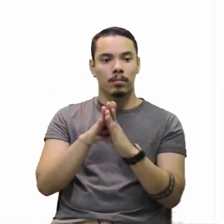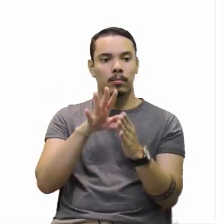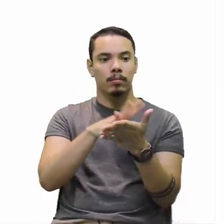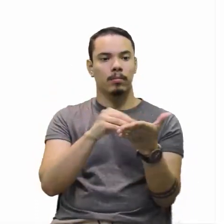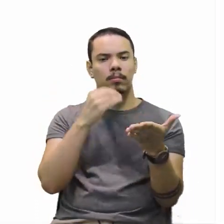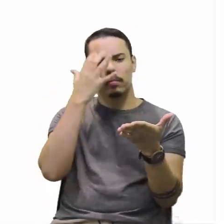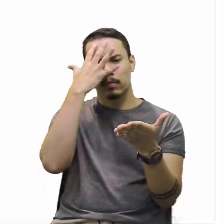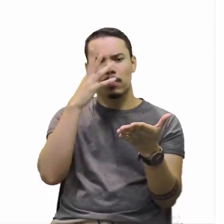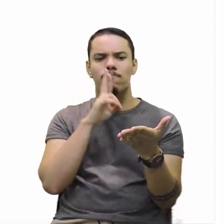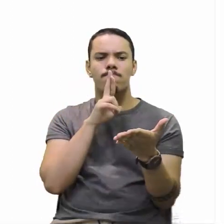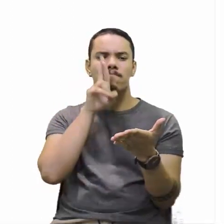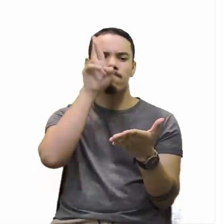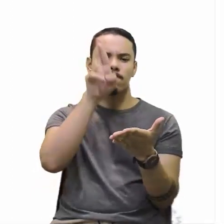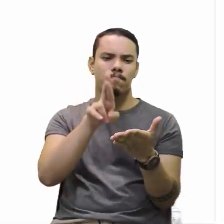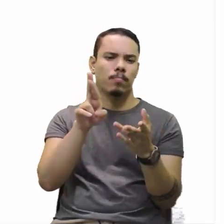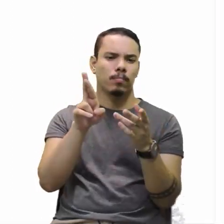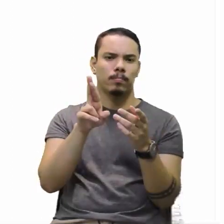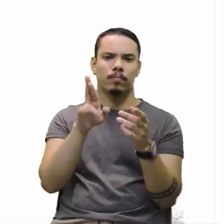resultado.